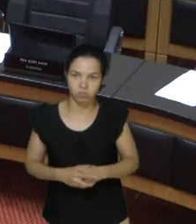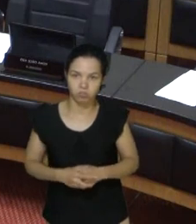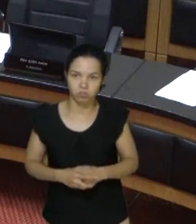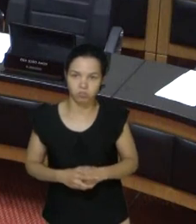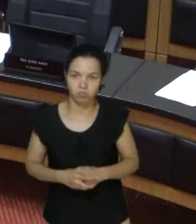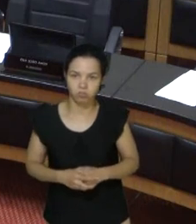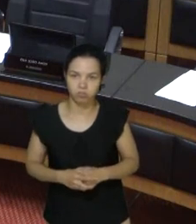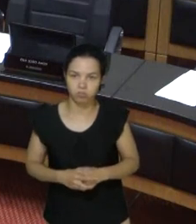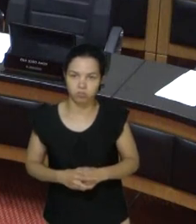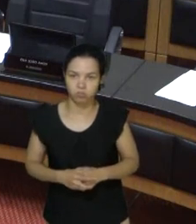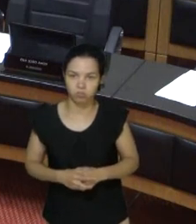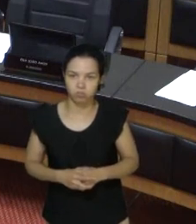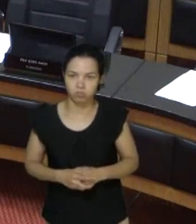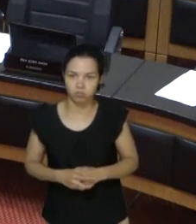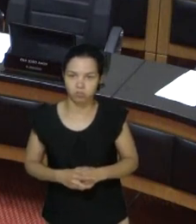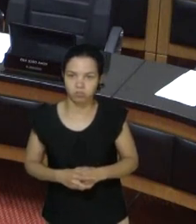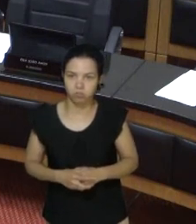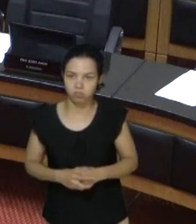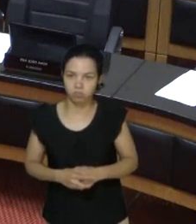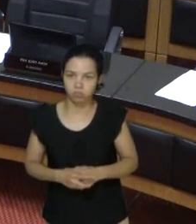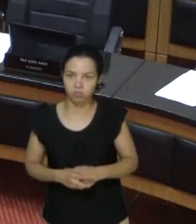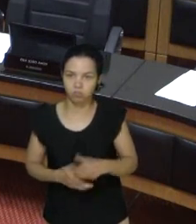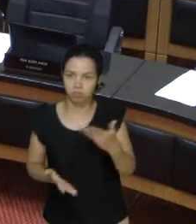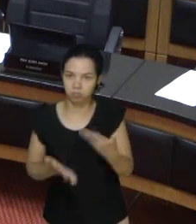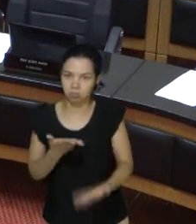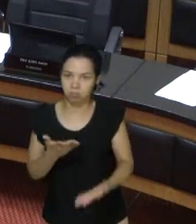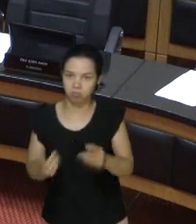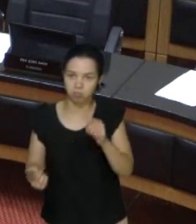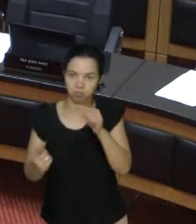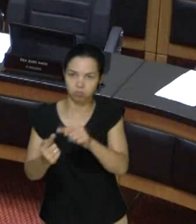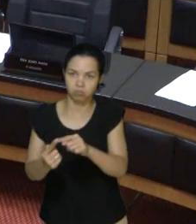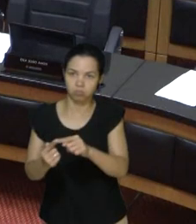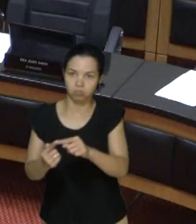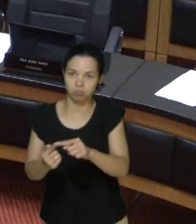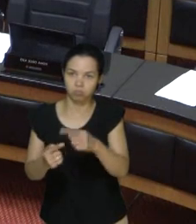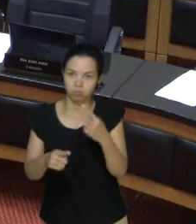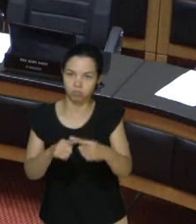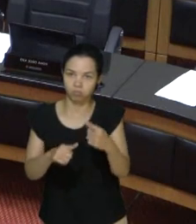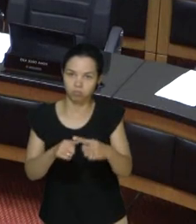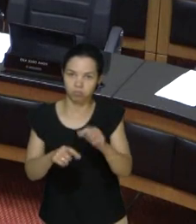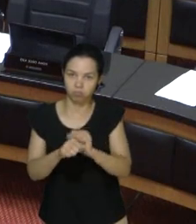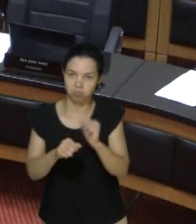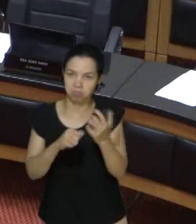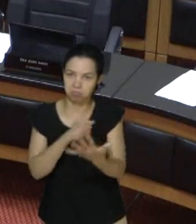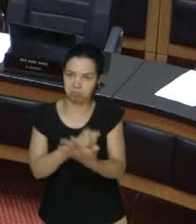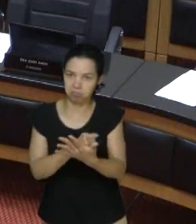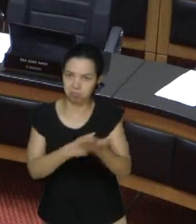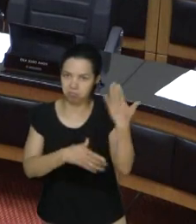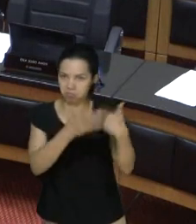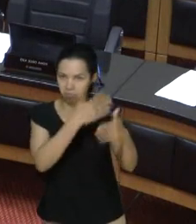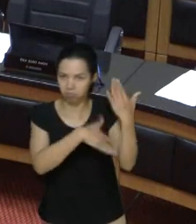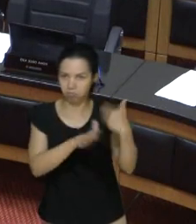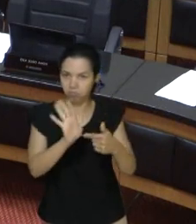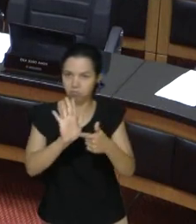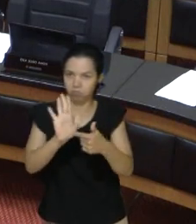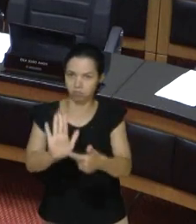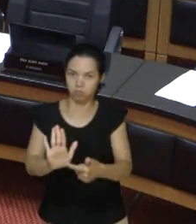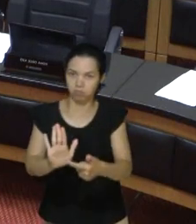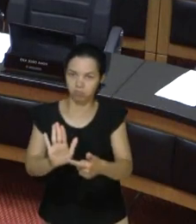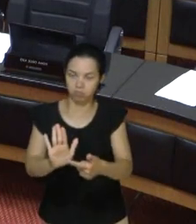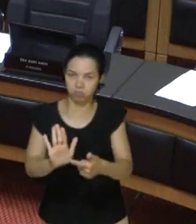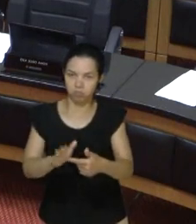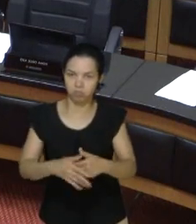Deputado, creio que tenha sido perda de objeto em função da Covid, e foi um projeto apresentado àquela época. Então,